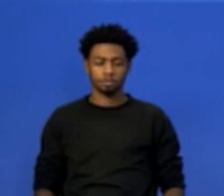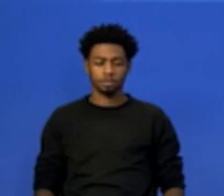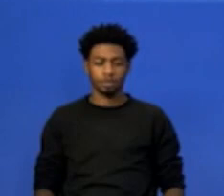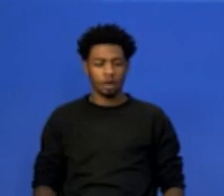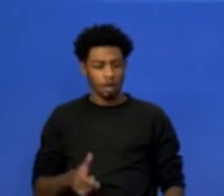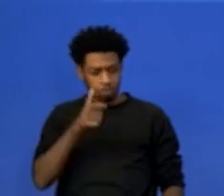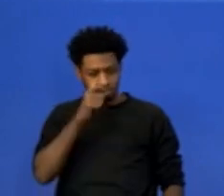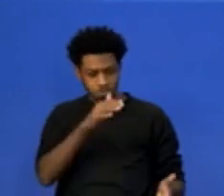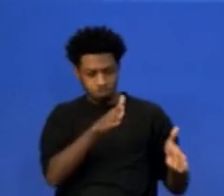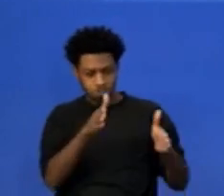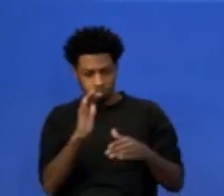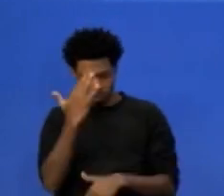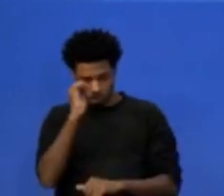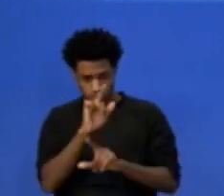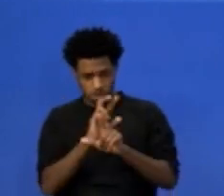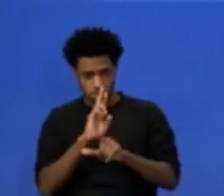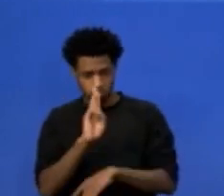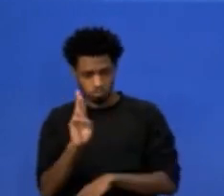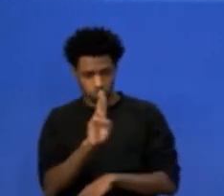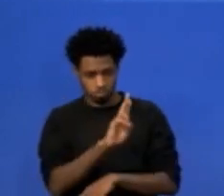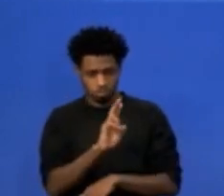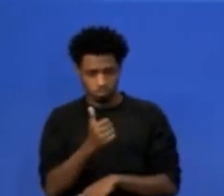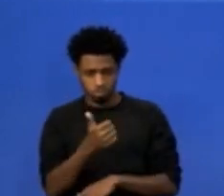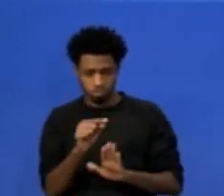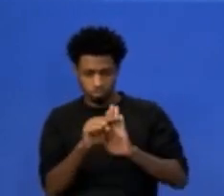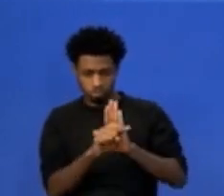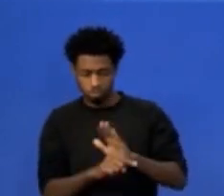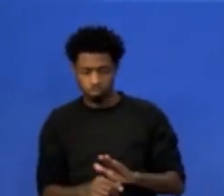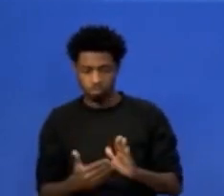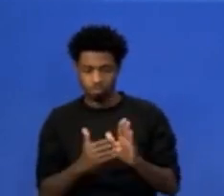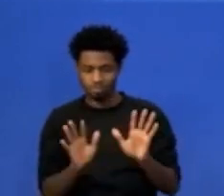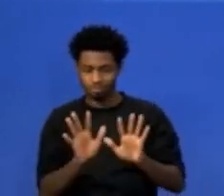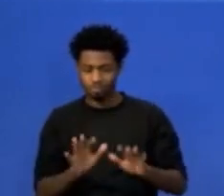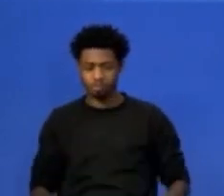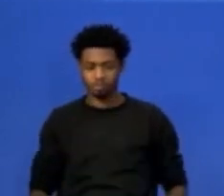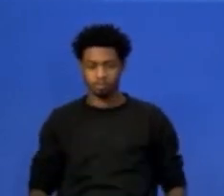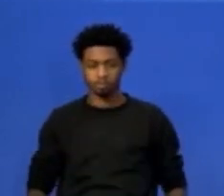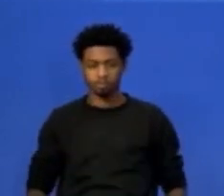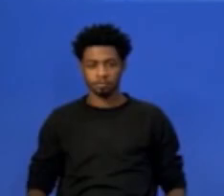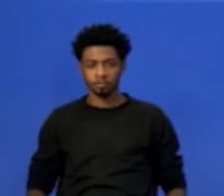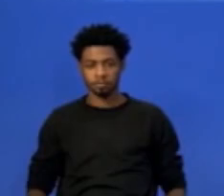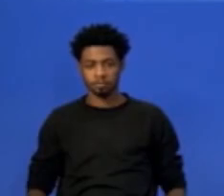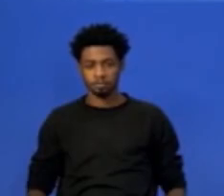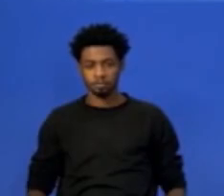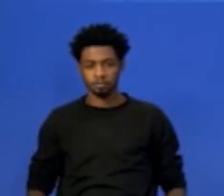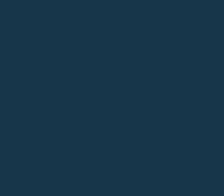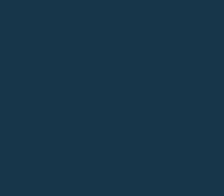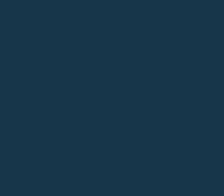acompanhado e tenha acertado essa interatividade e até a próxima.